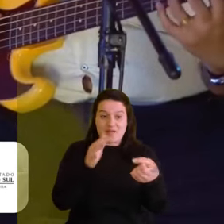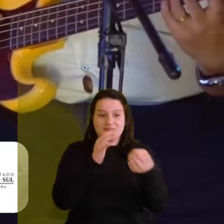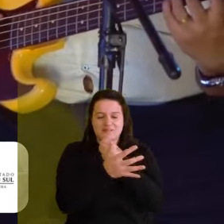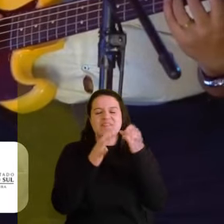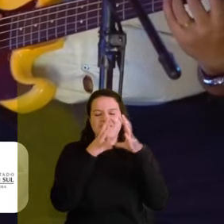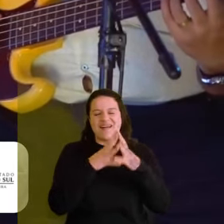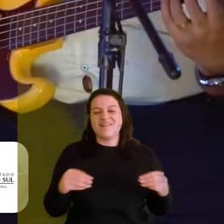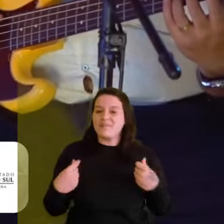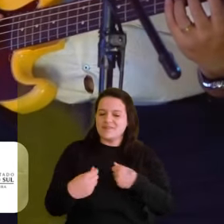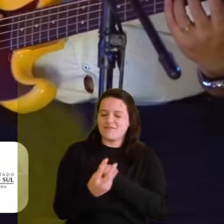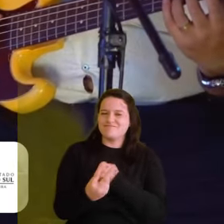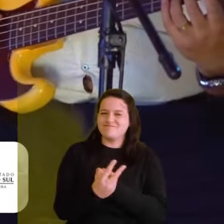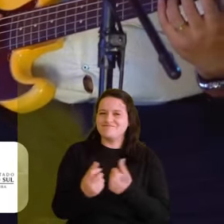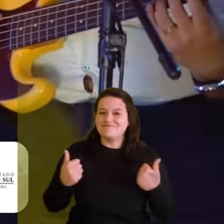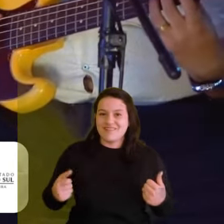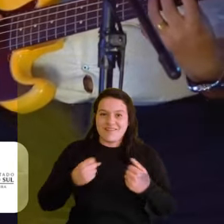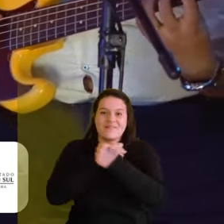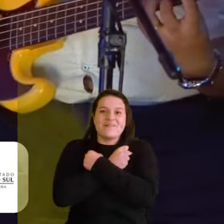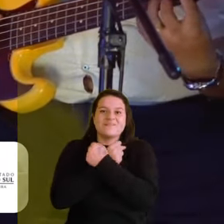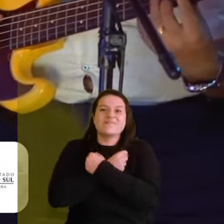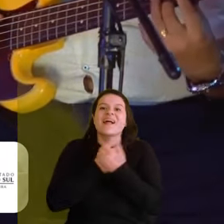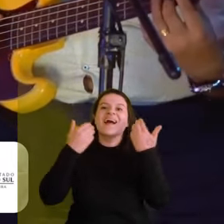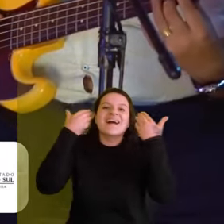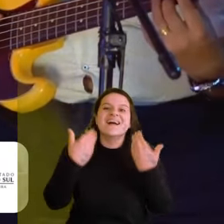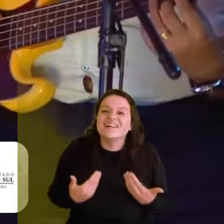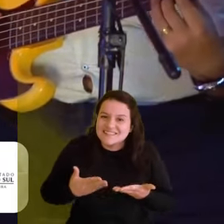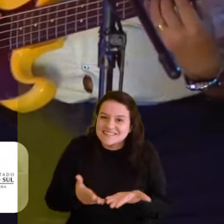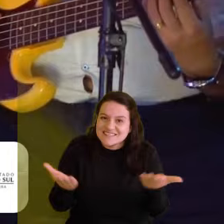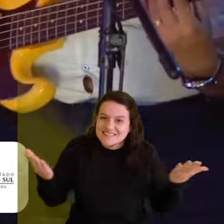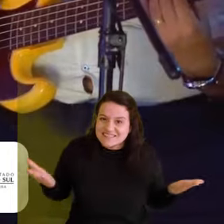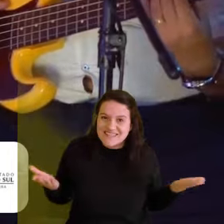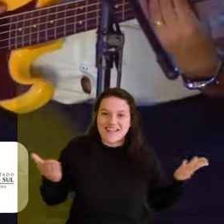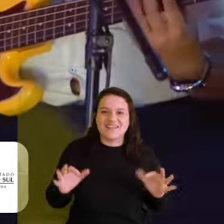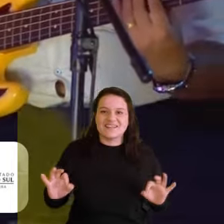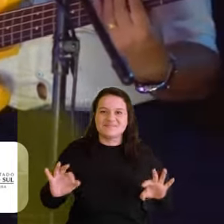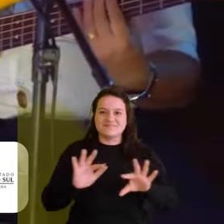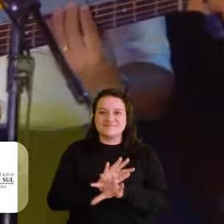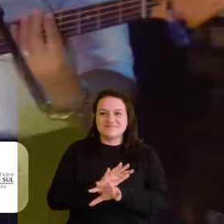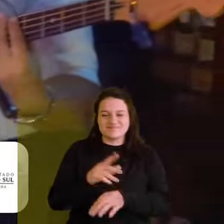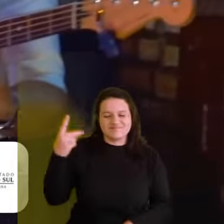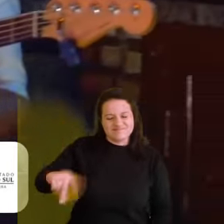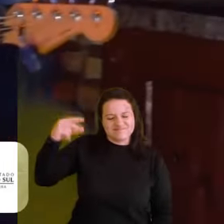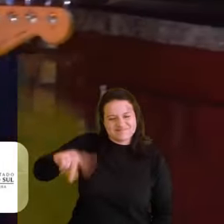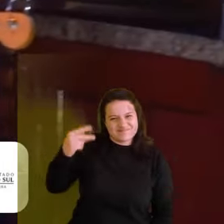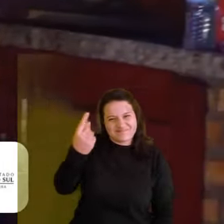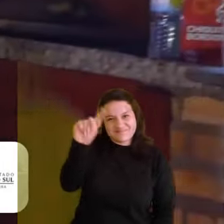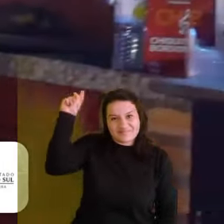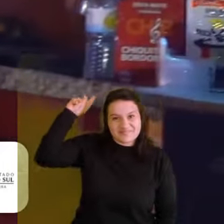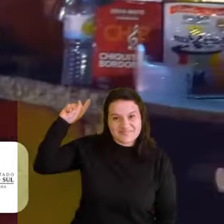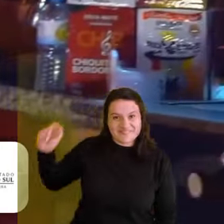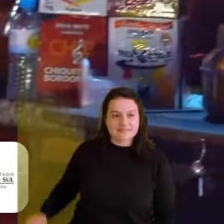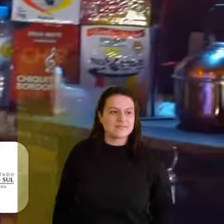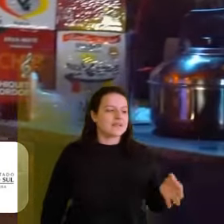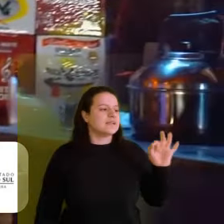abraço do Chiquito e Bordoneio e vamos encerrando com a chave de ouro, né, Márcio Paulo? É verdade, Chiquito, muito obrigado mais uma vez.